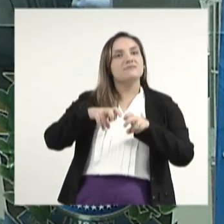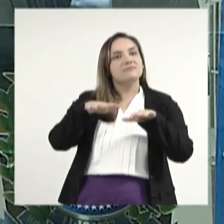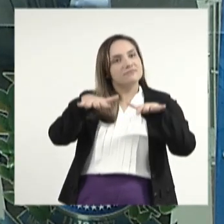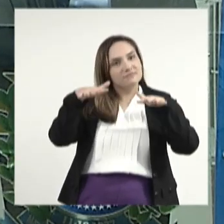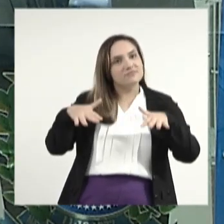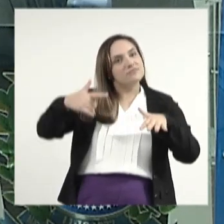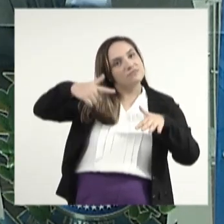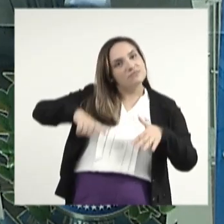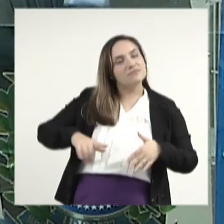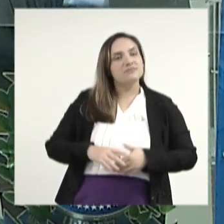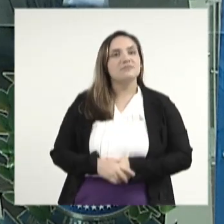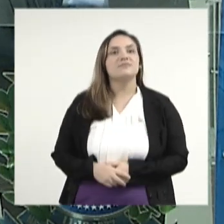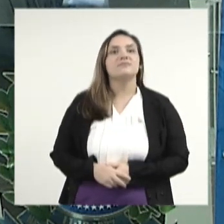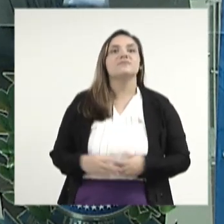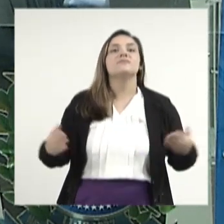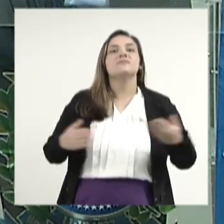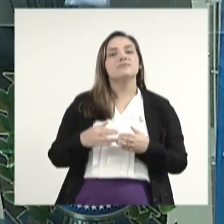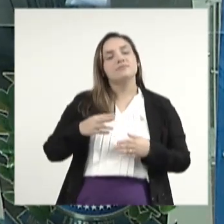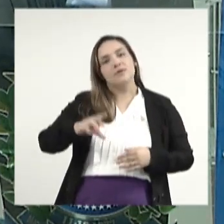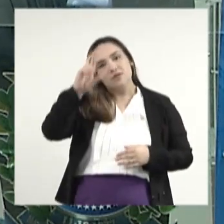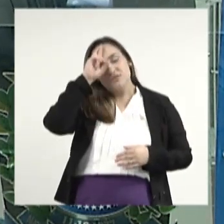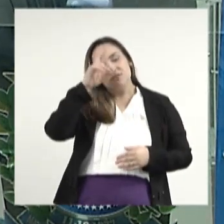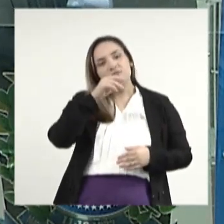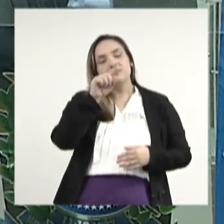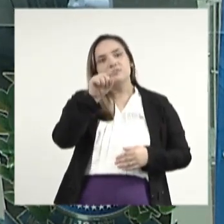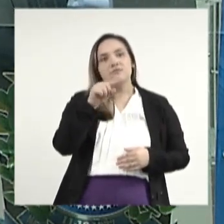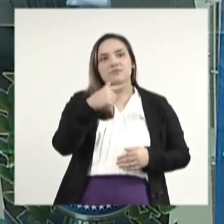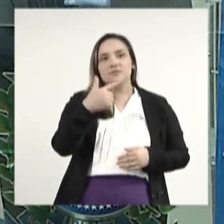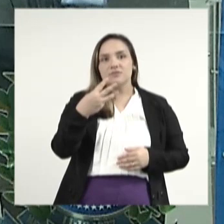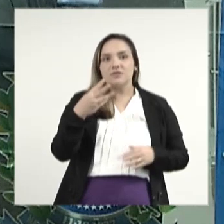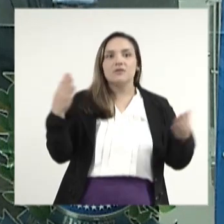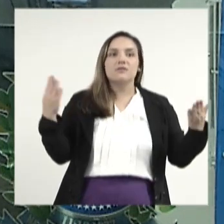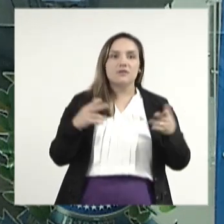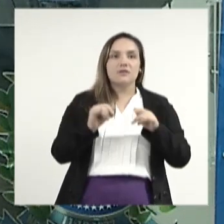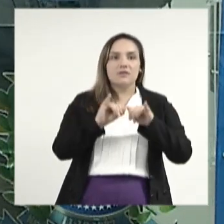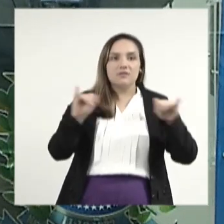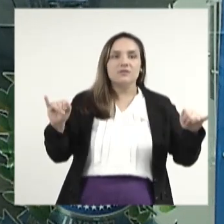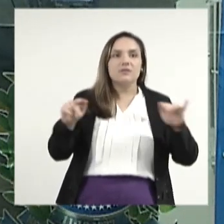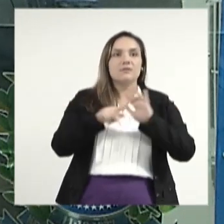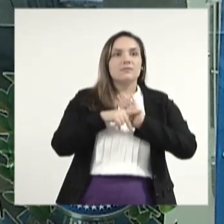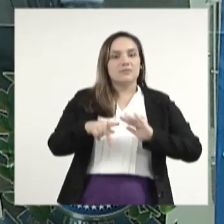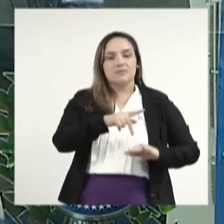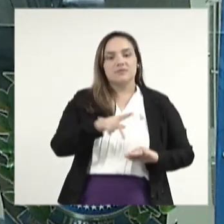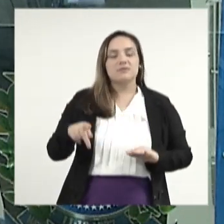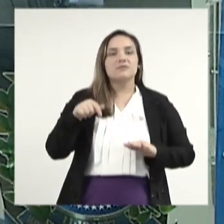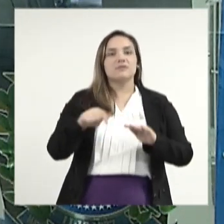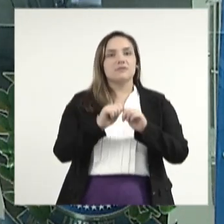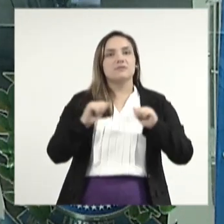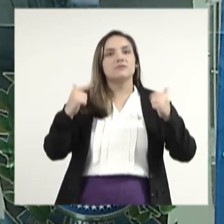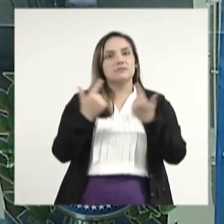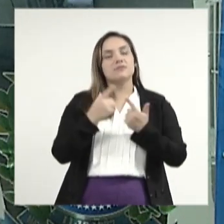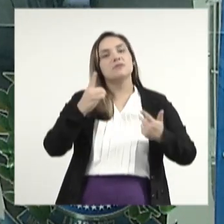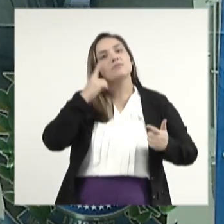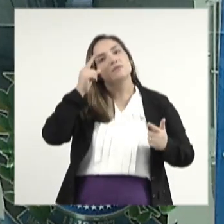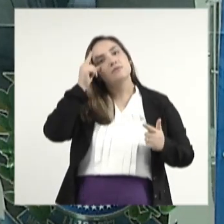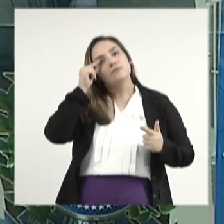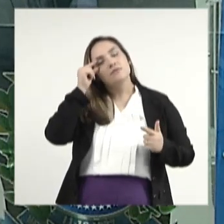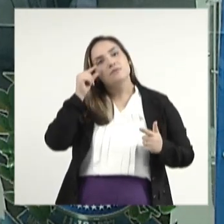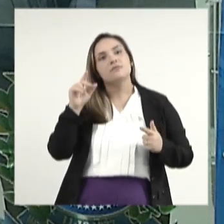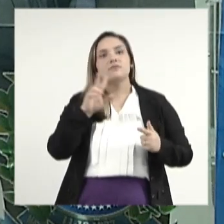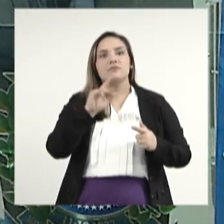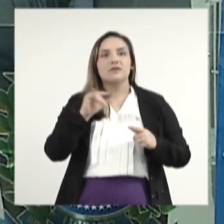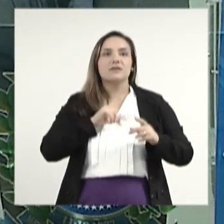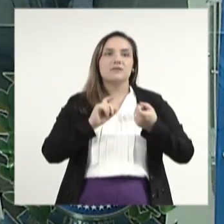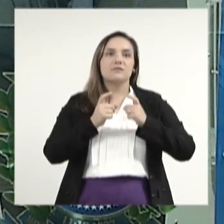Assembleia Legislativa. 12h23, vamos falar agora do anúncio feito pelo presidente da Casa, deputado Gerson Claro, de uma reunião que